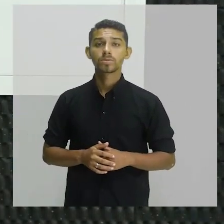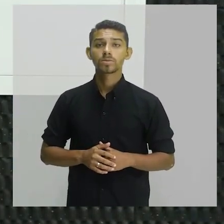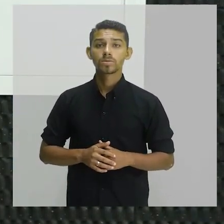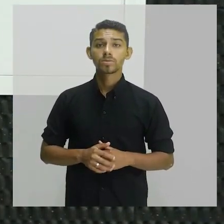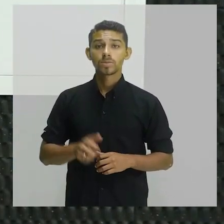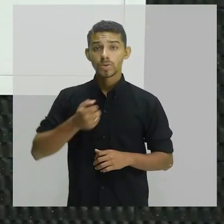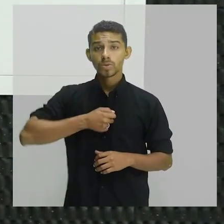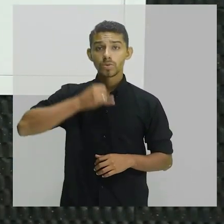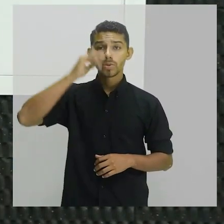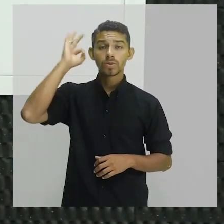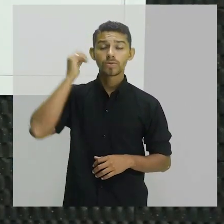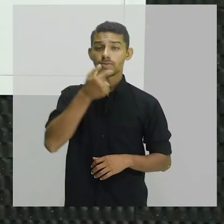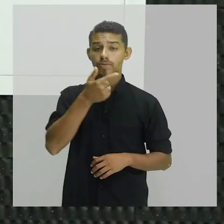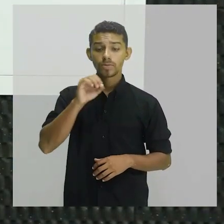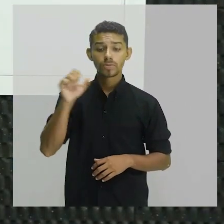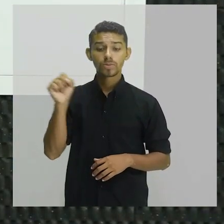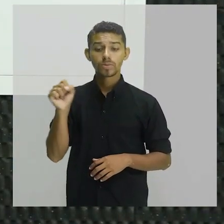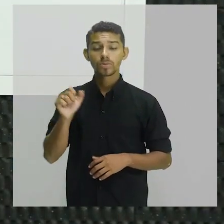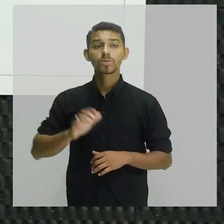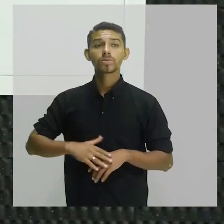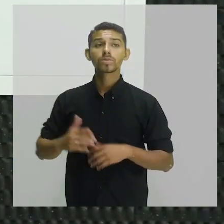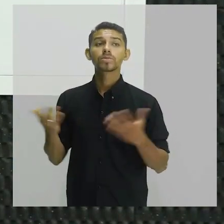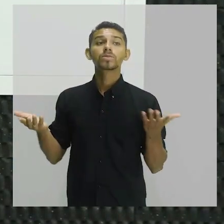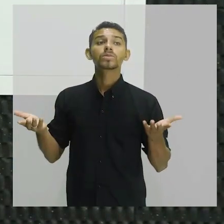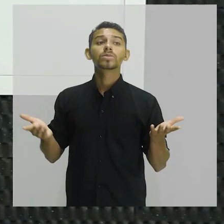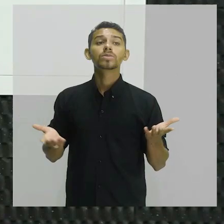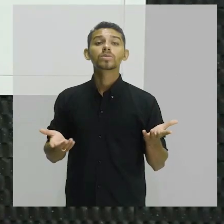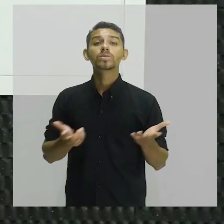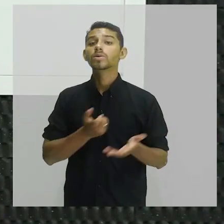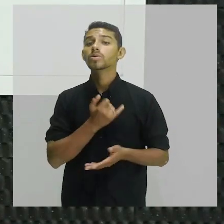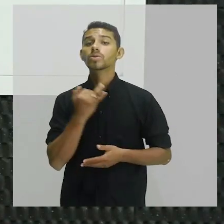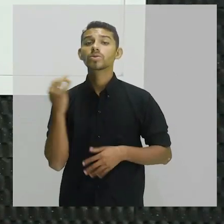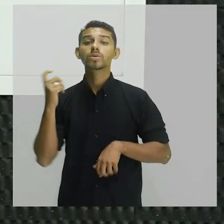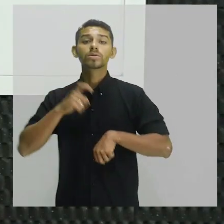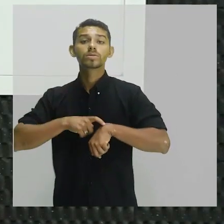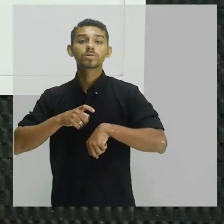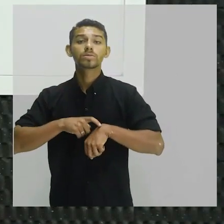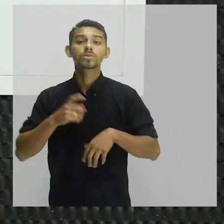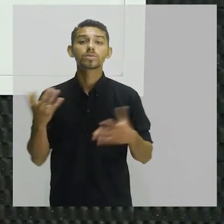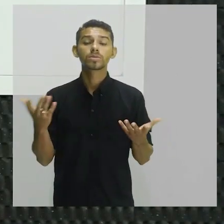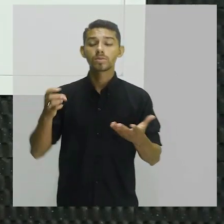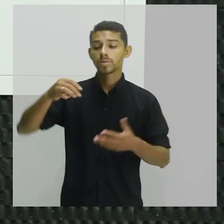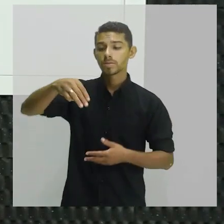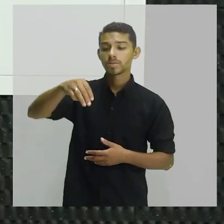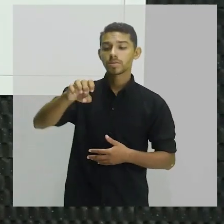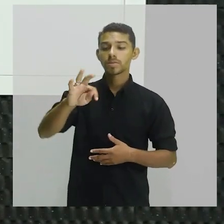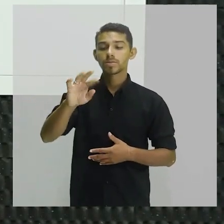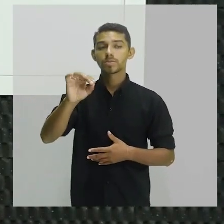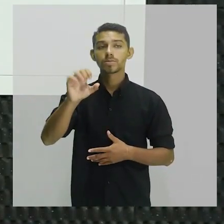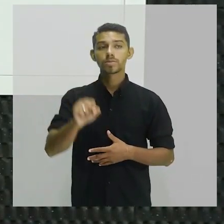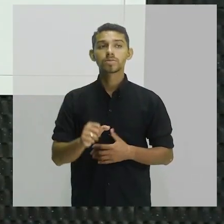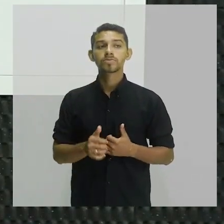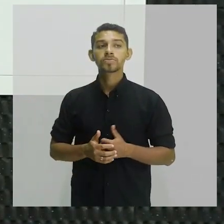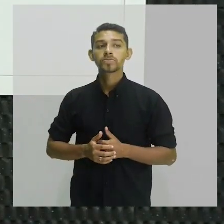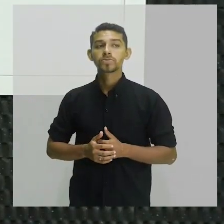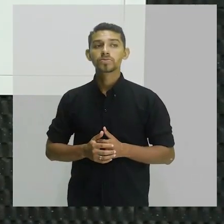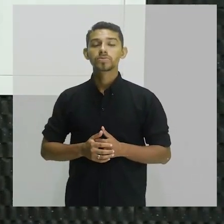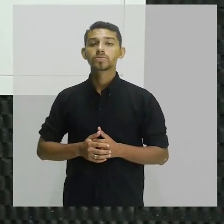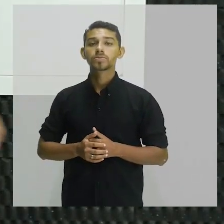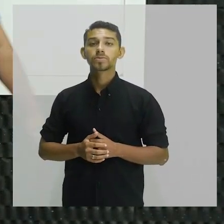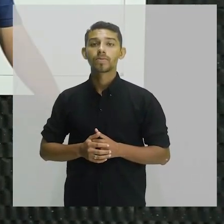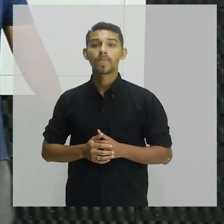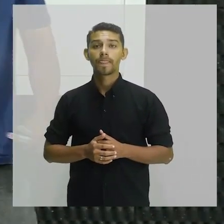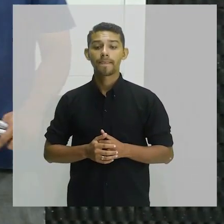20 segundos. E esses 20 segundos, ele percorreu quantos metros? Certo? Quantos metros ele percorreu? Tá